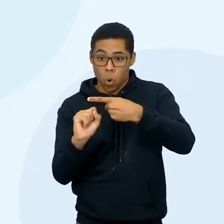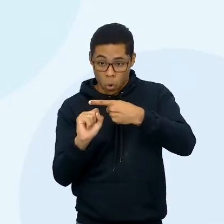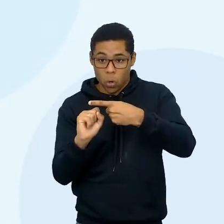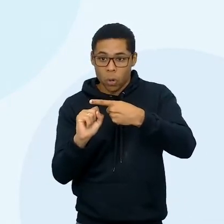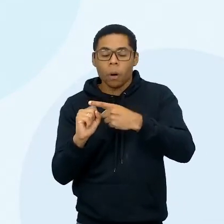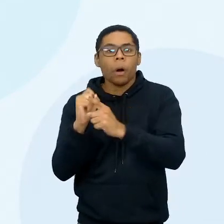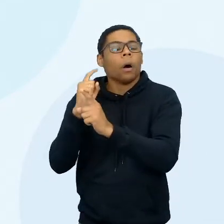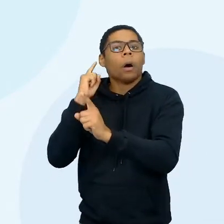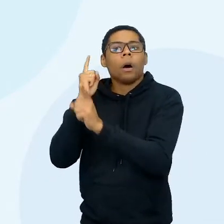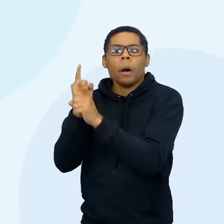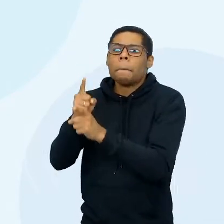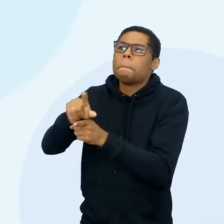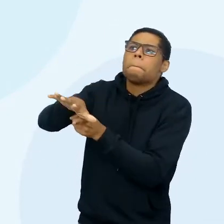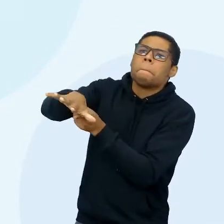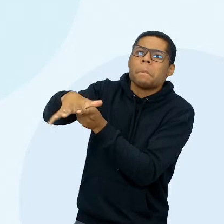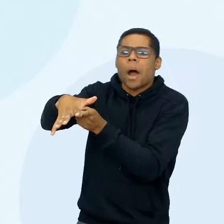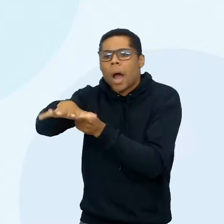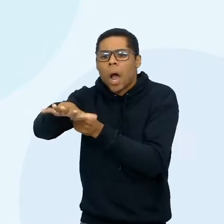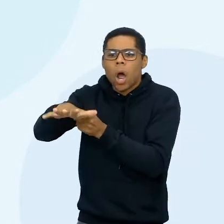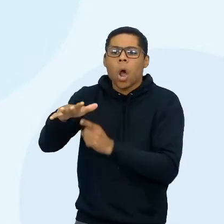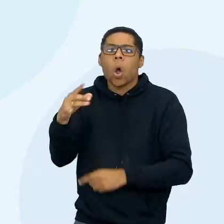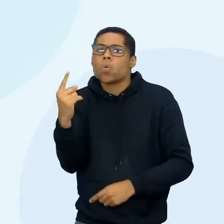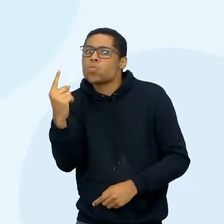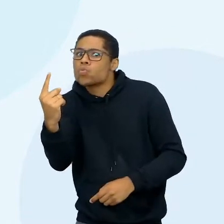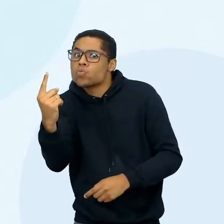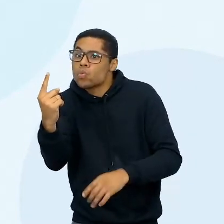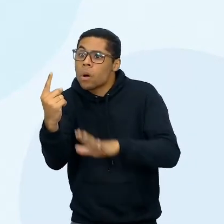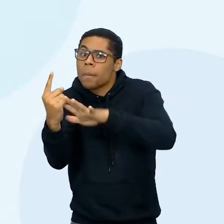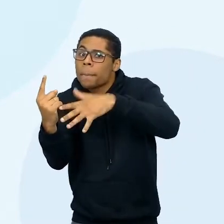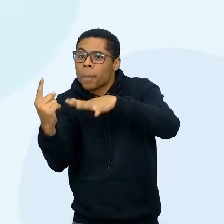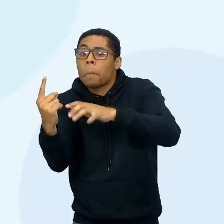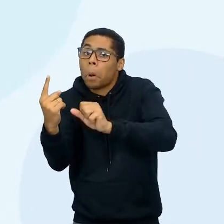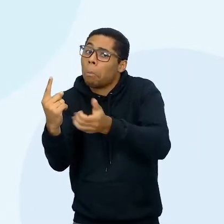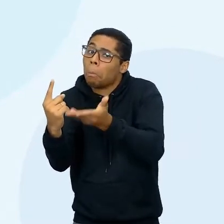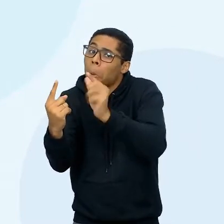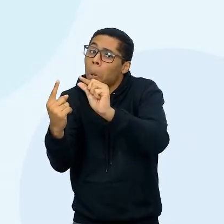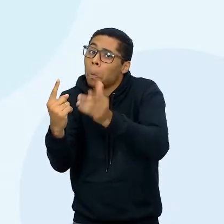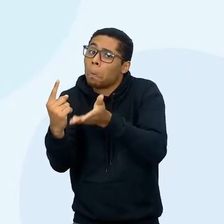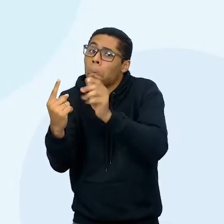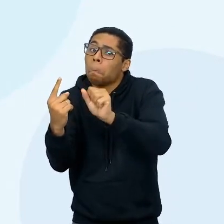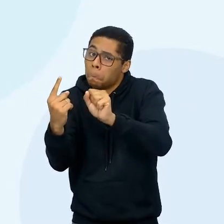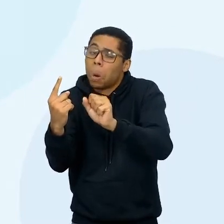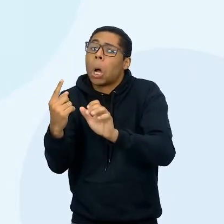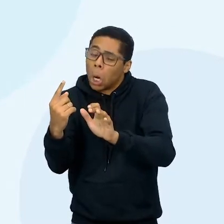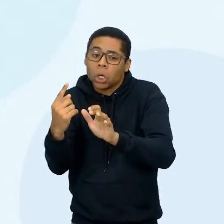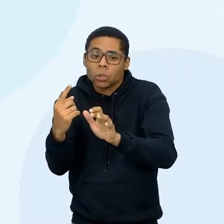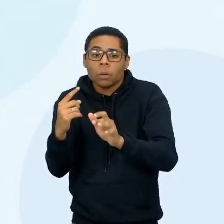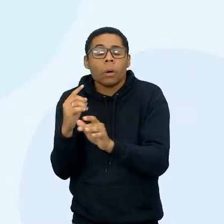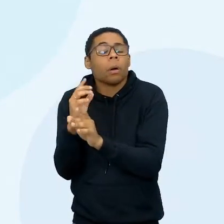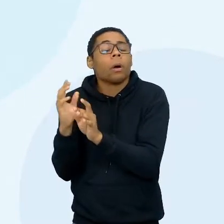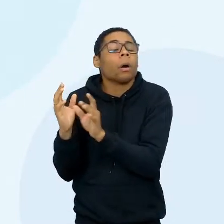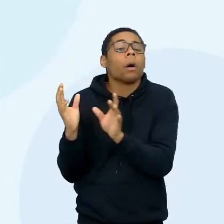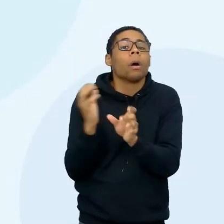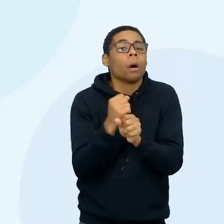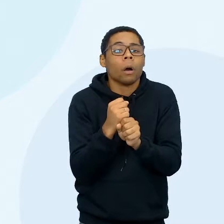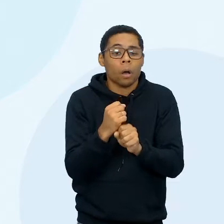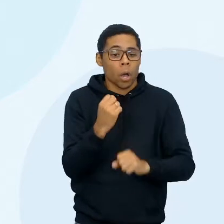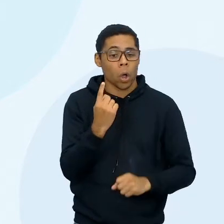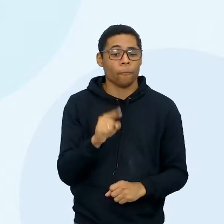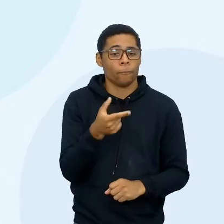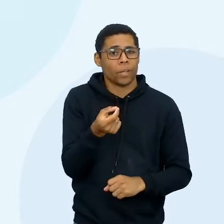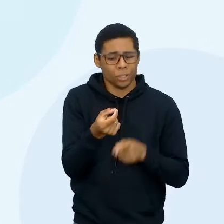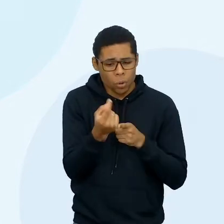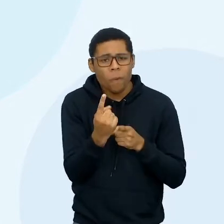8,125 e depois eu tirei aí a 8ª parte, eu multipliquei por 1/8. E aí eu